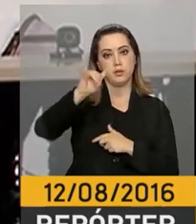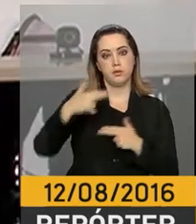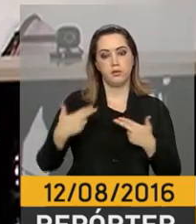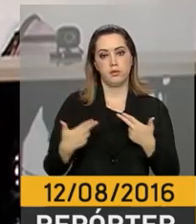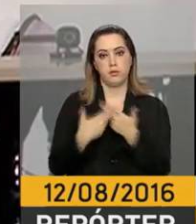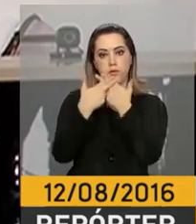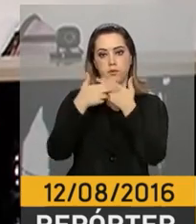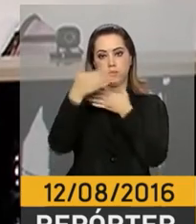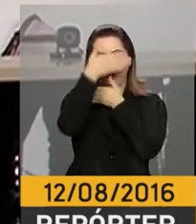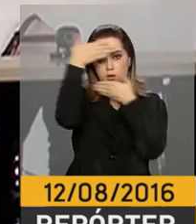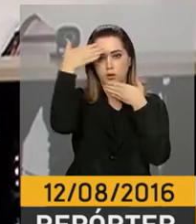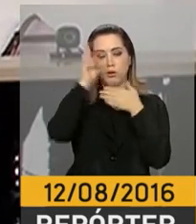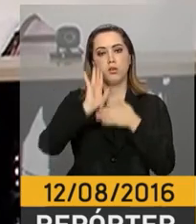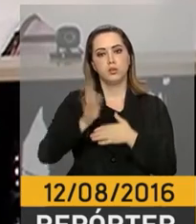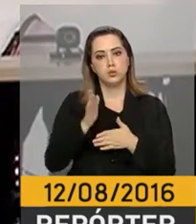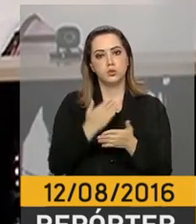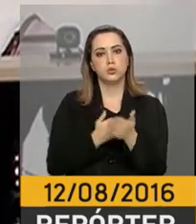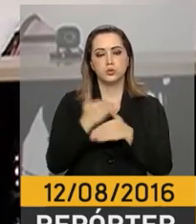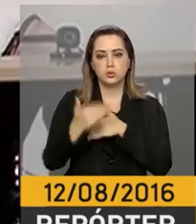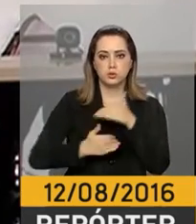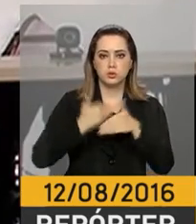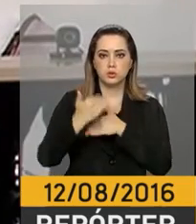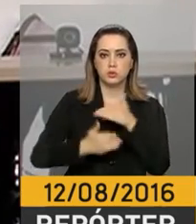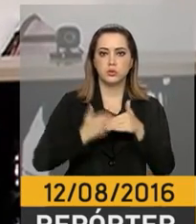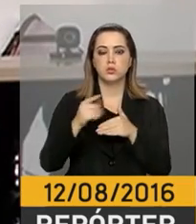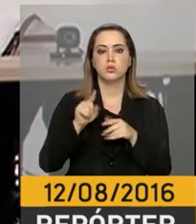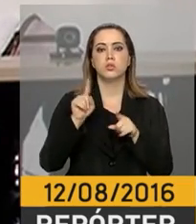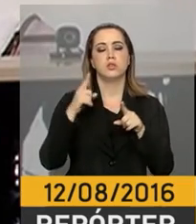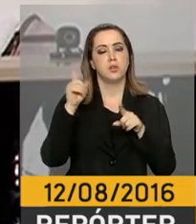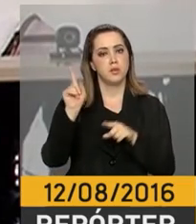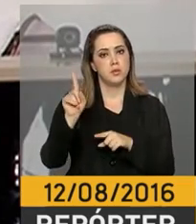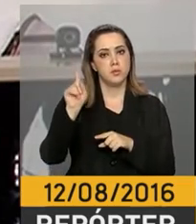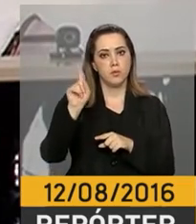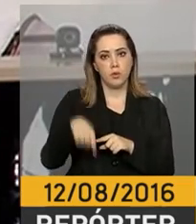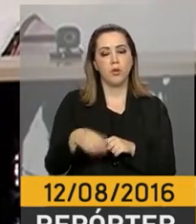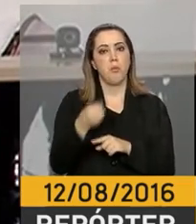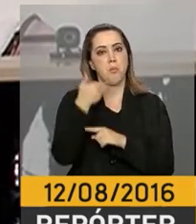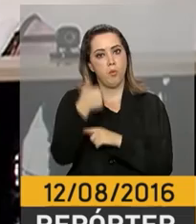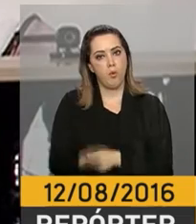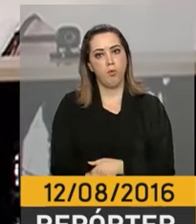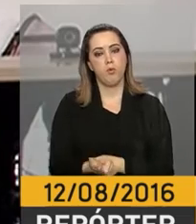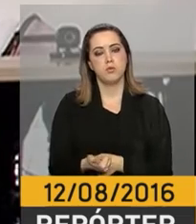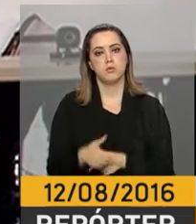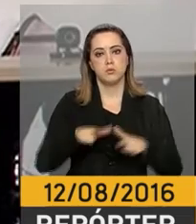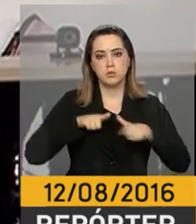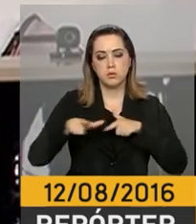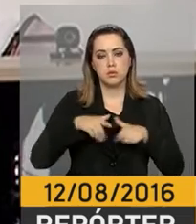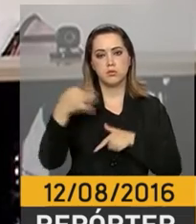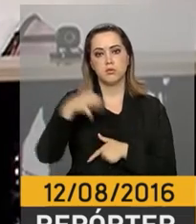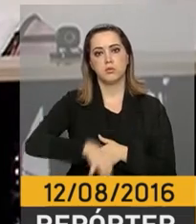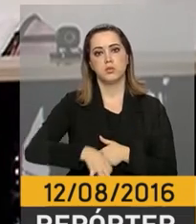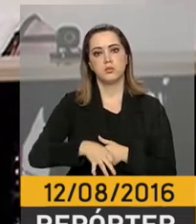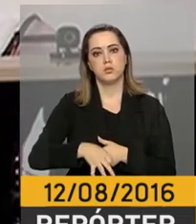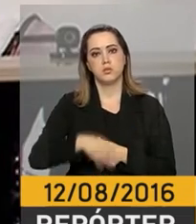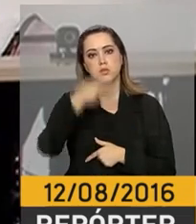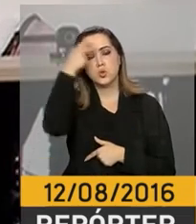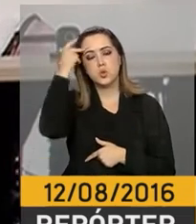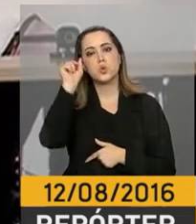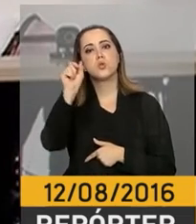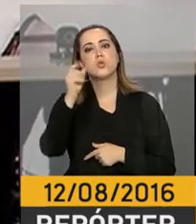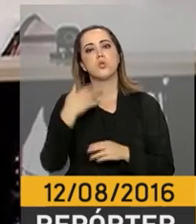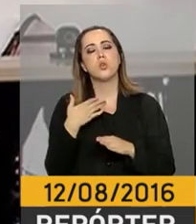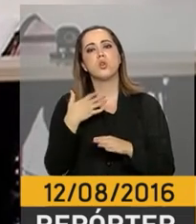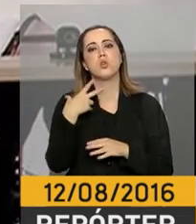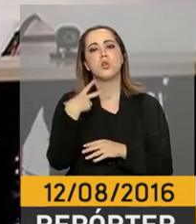acontecendo na área de segurança pública são a metade cheia do copo, e que é muito boa. É muito boa. Quem conseguiu isso? Quem conseguiu